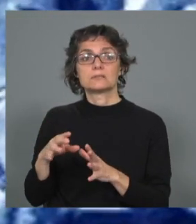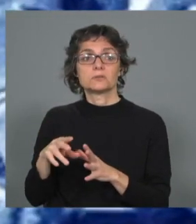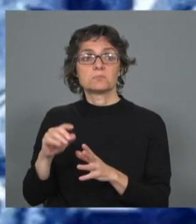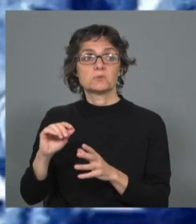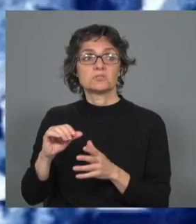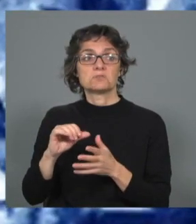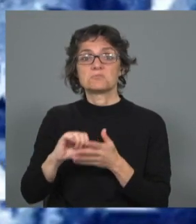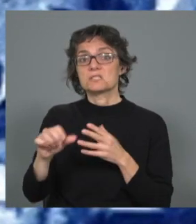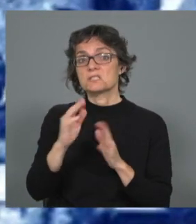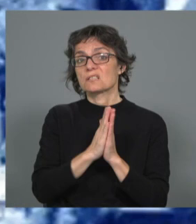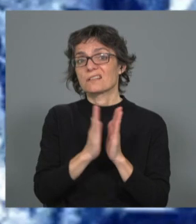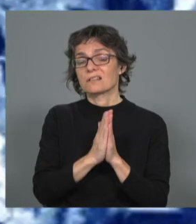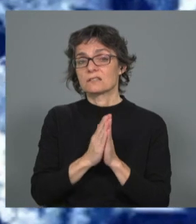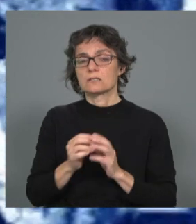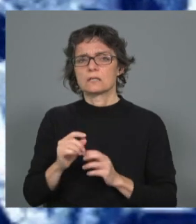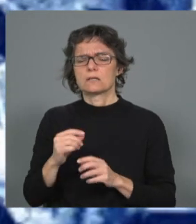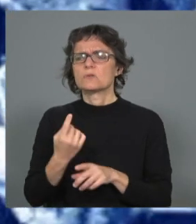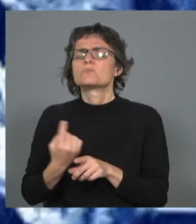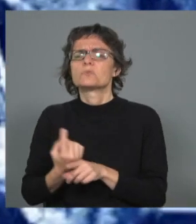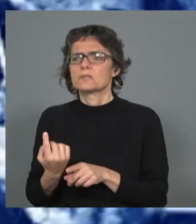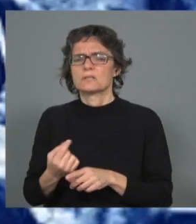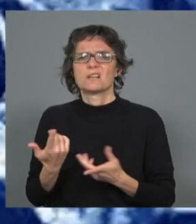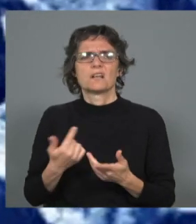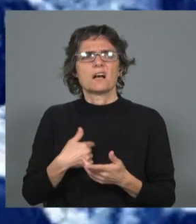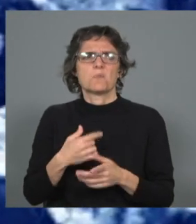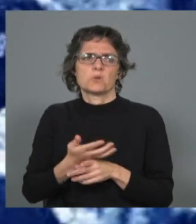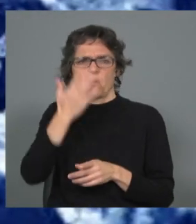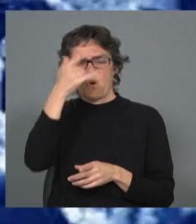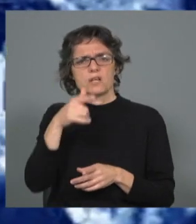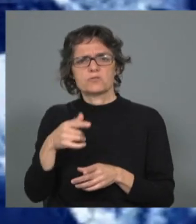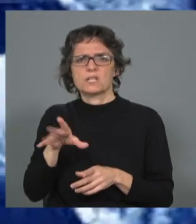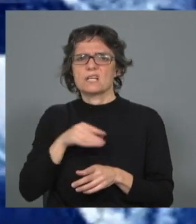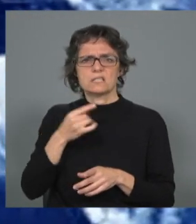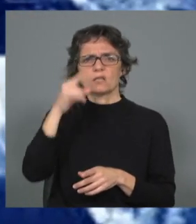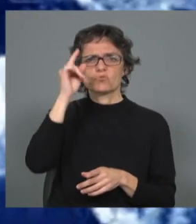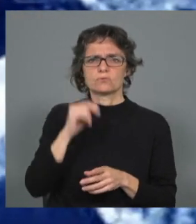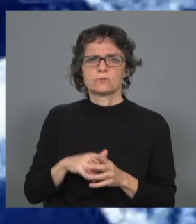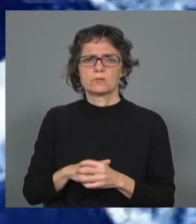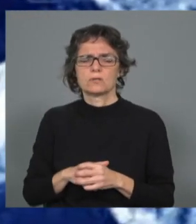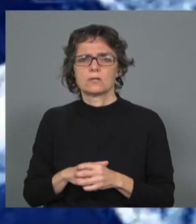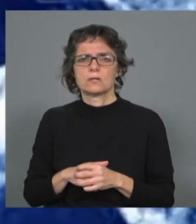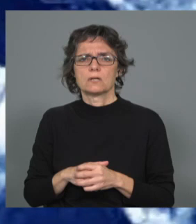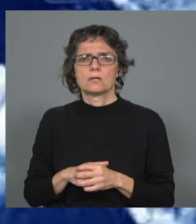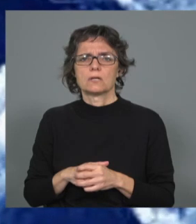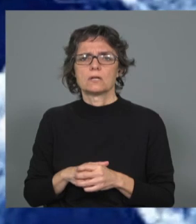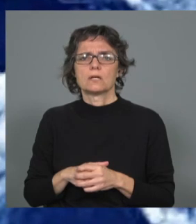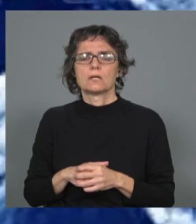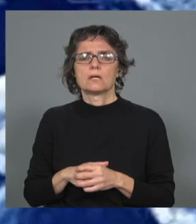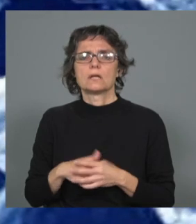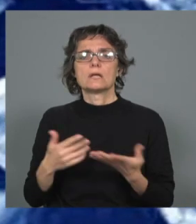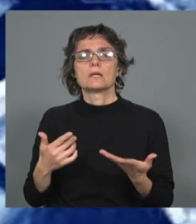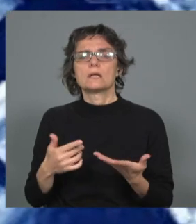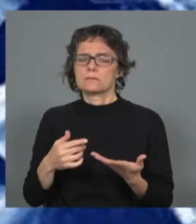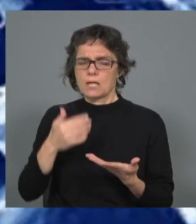disse: mas porquê? Porque eu acho que não vou ser aceito. A falar com o padre e depois logo ver se vai ser aceito ou não. Com certeza que é aceito e com